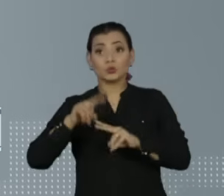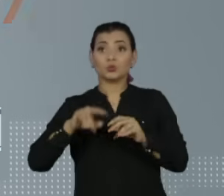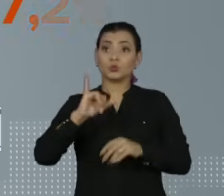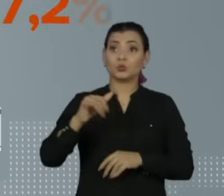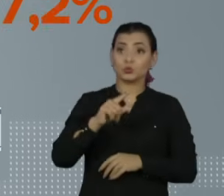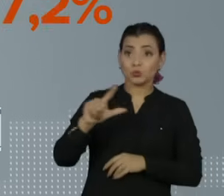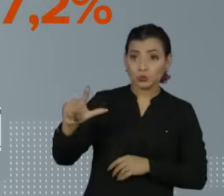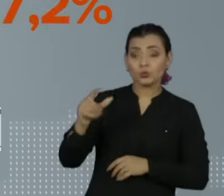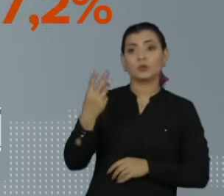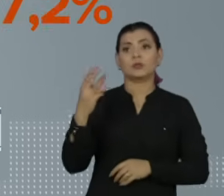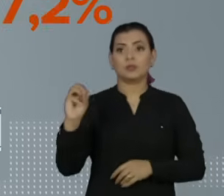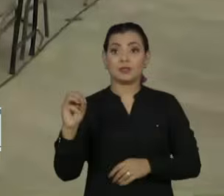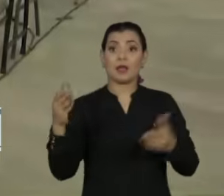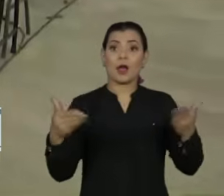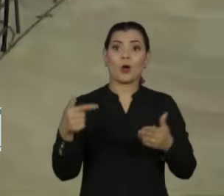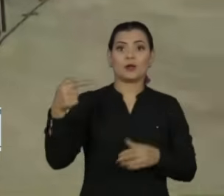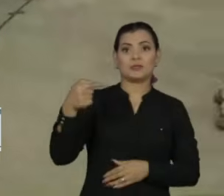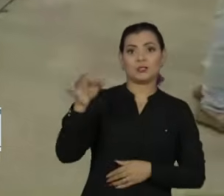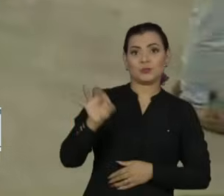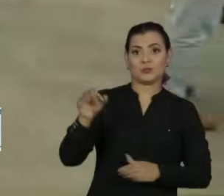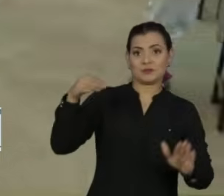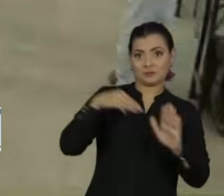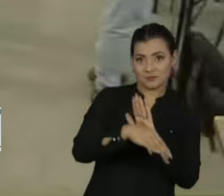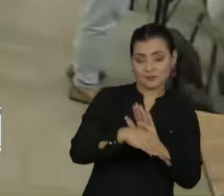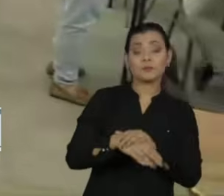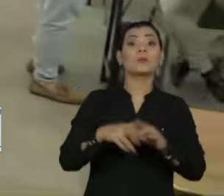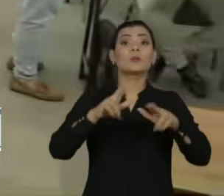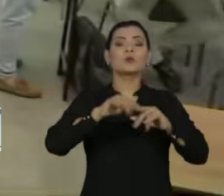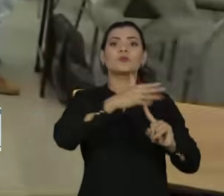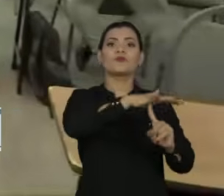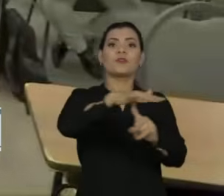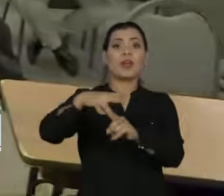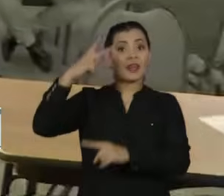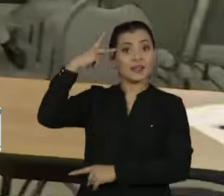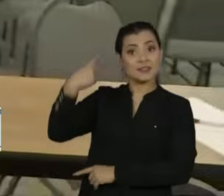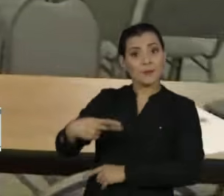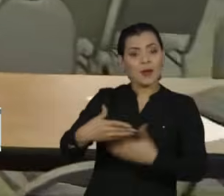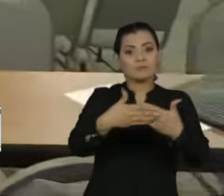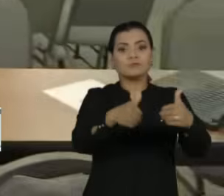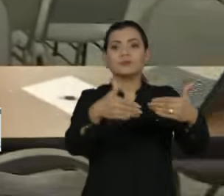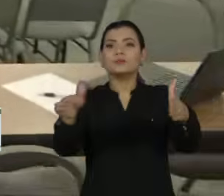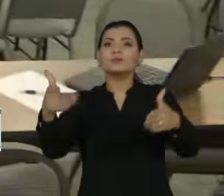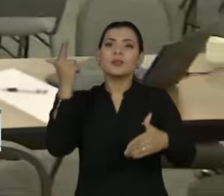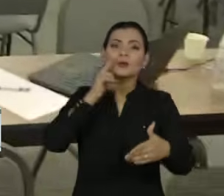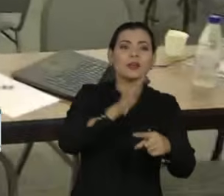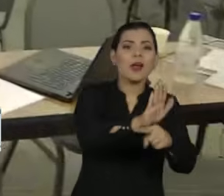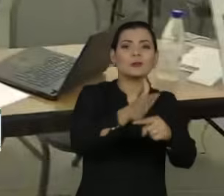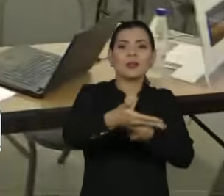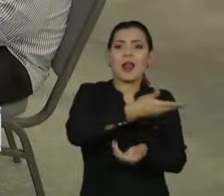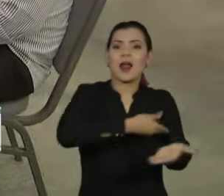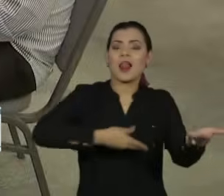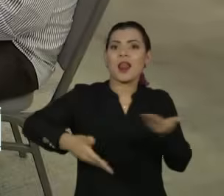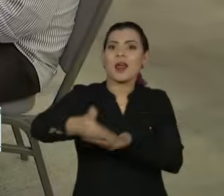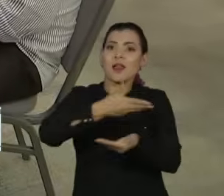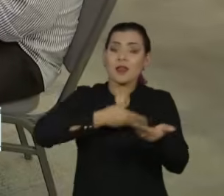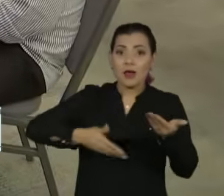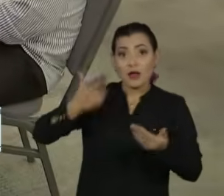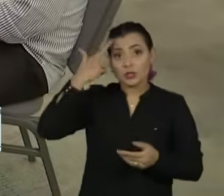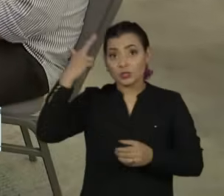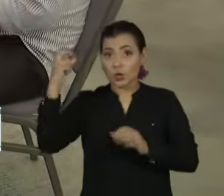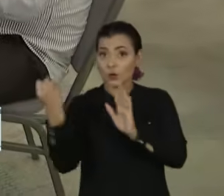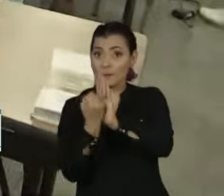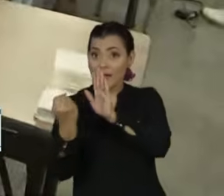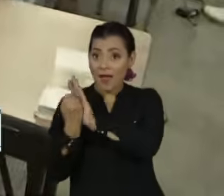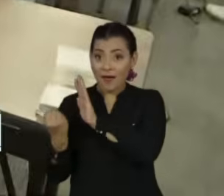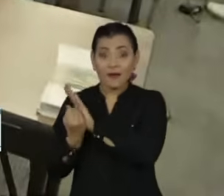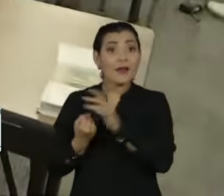menor, 7%. Agora, esta feira aberta em São Paulo pode ajudar a movimentar esse setor, reunindo donos de marcas